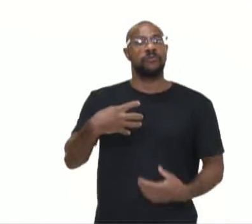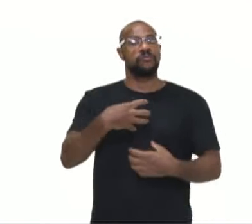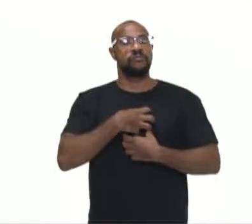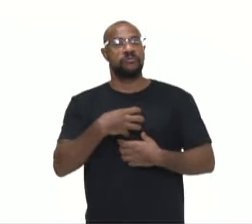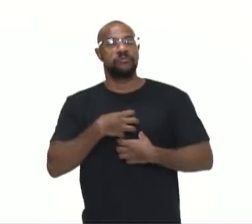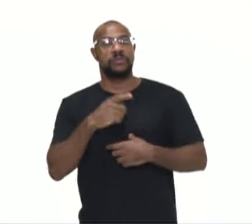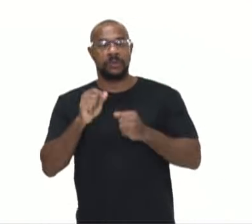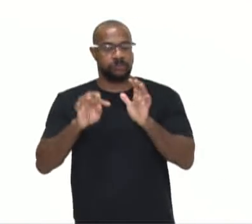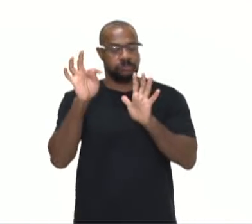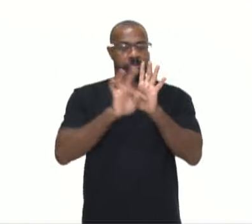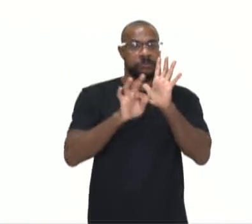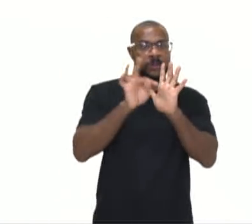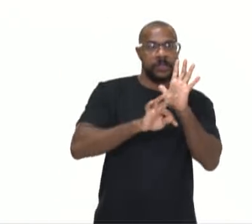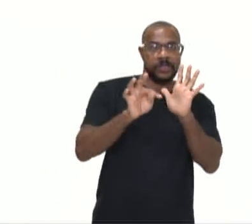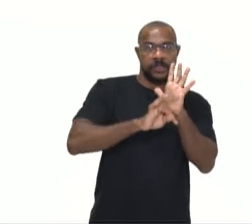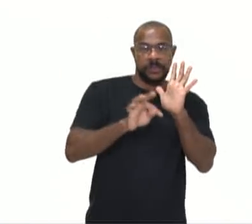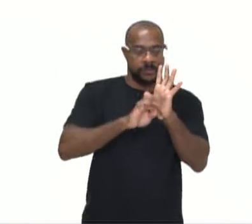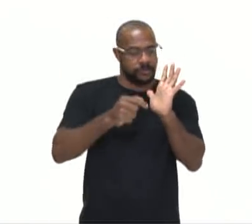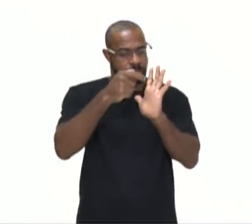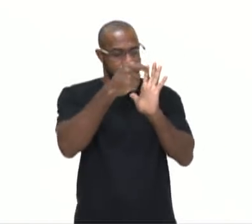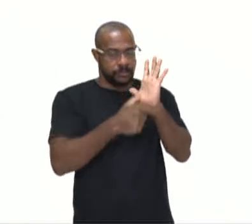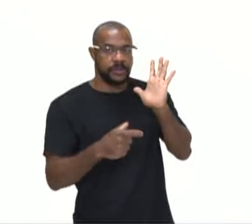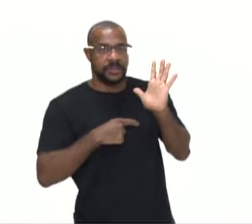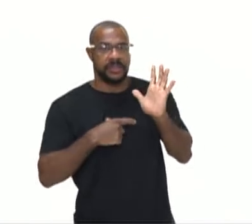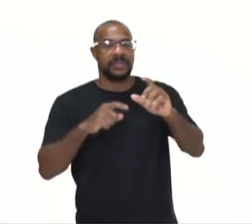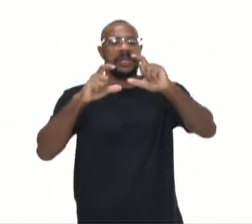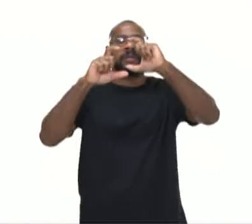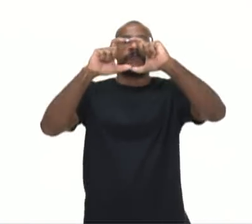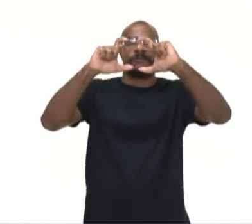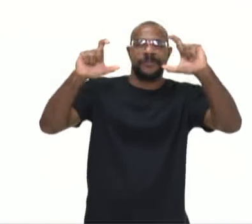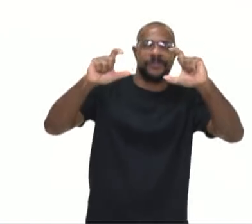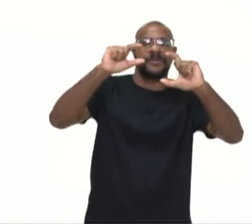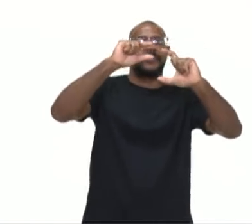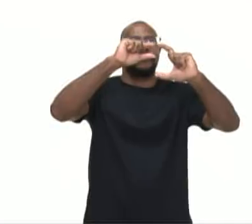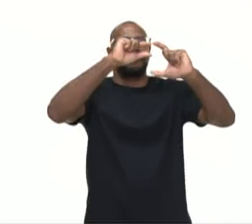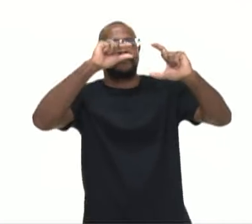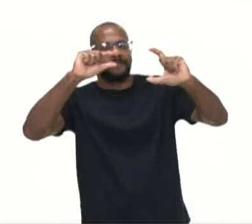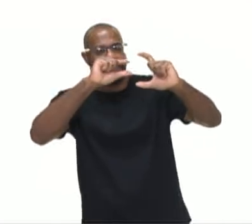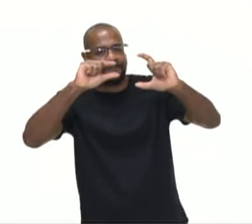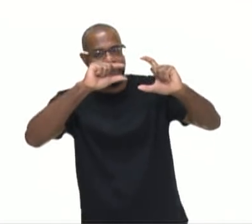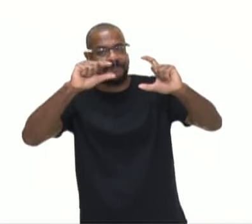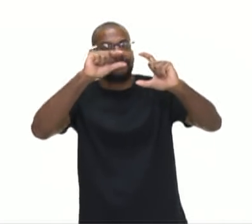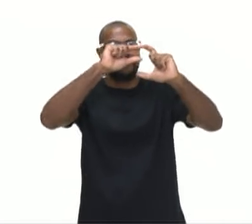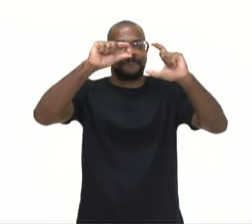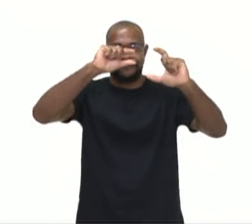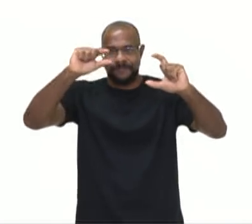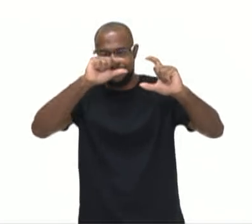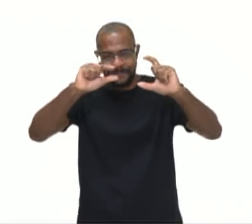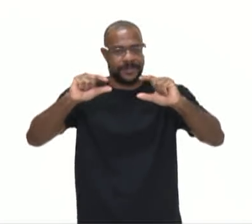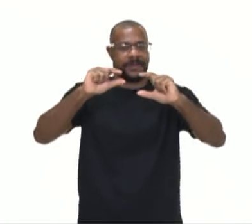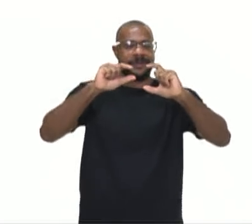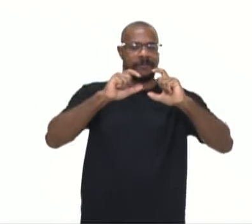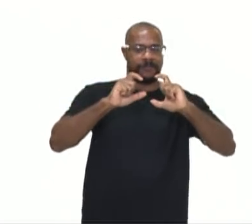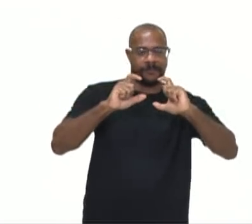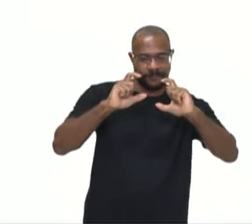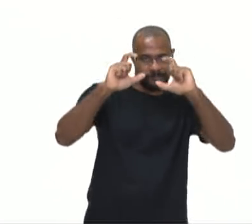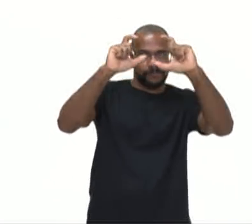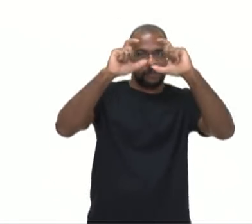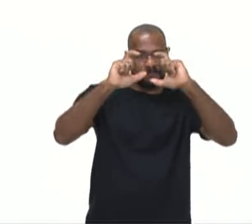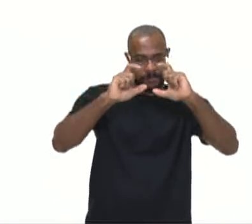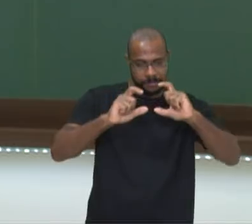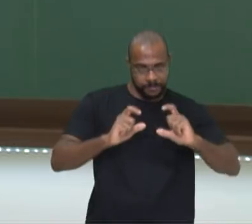texto literário composto de versos, estrofes e, por vezes, rimas